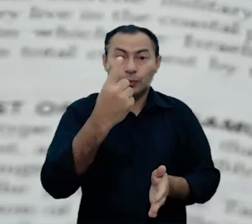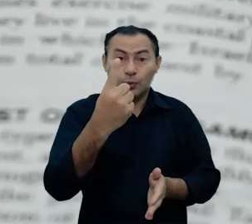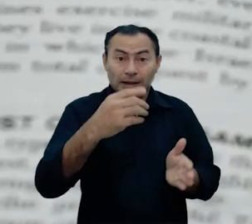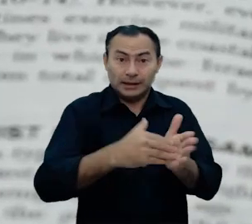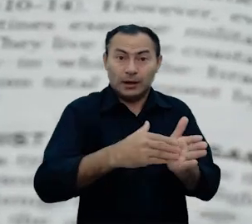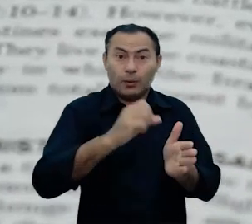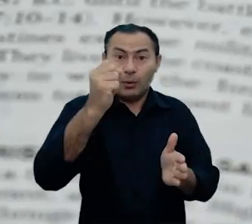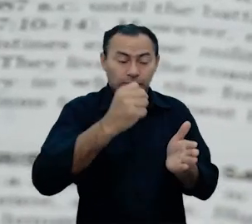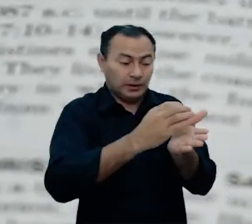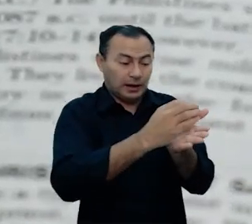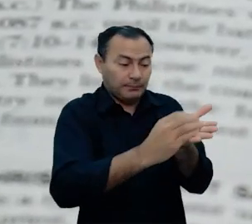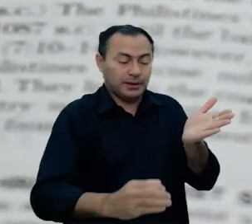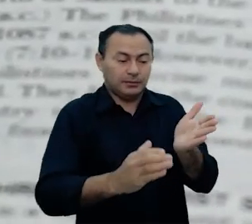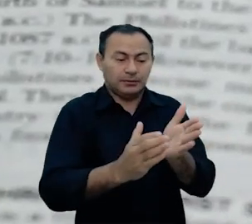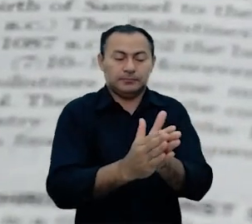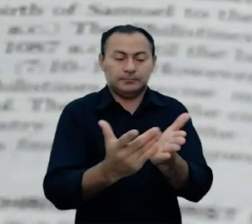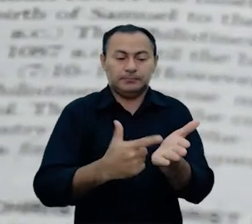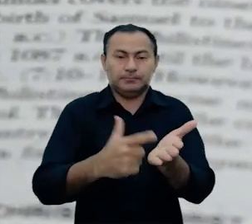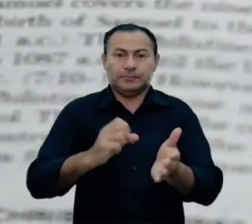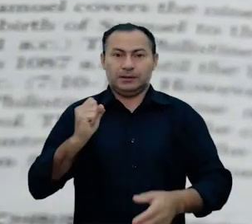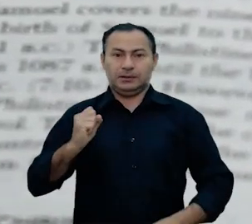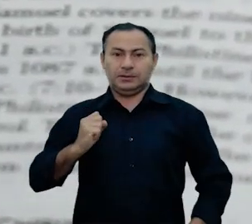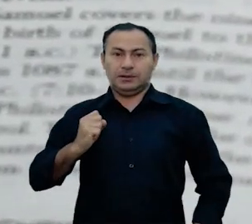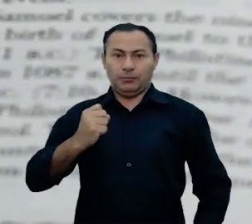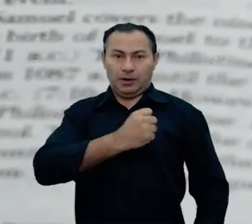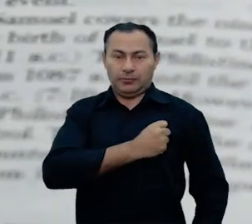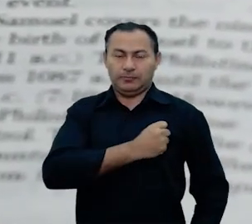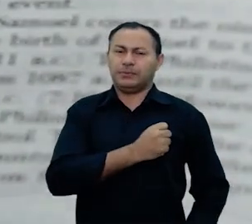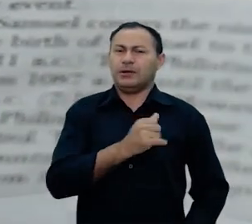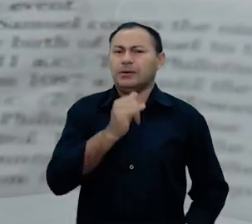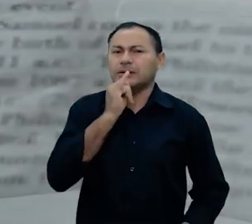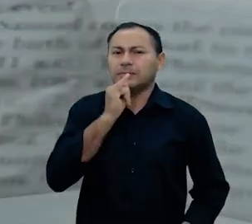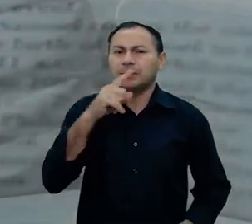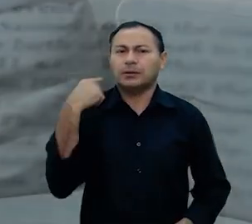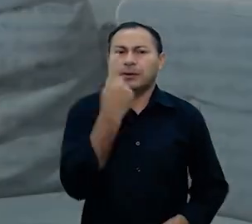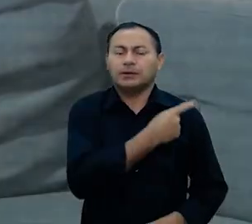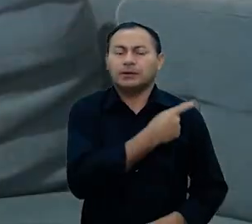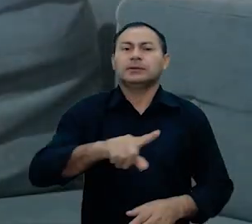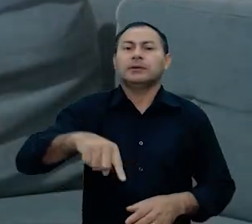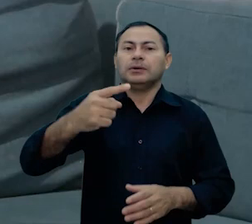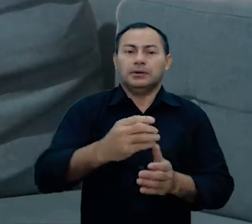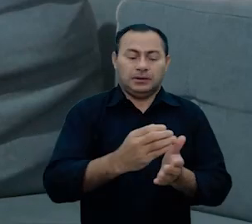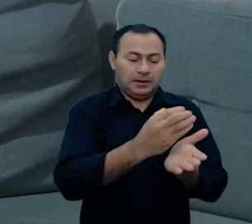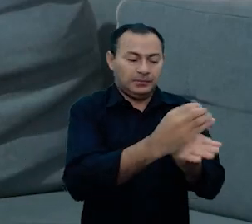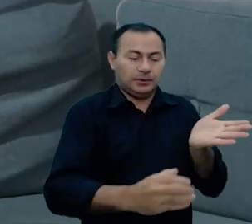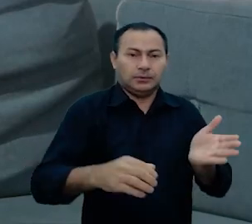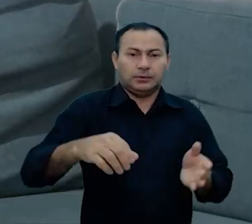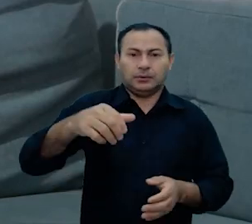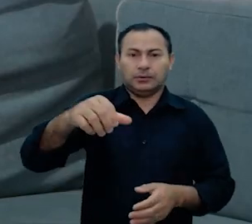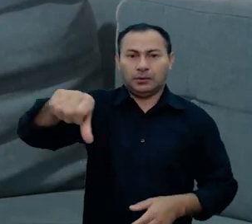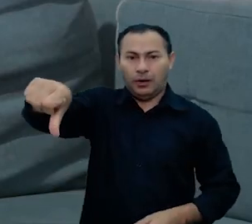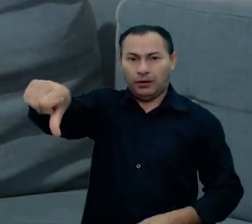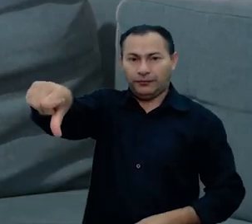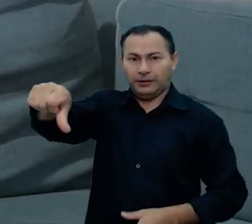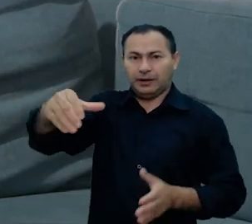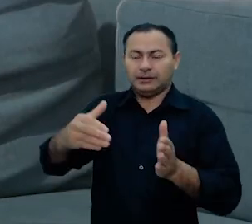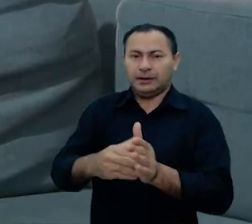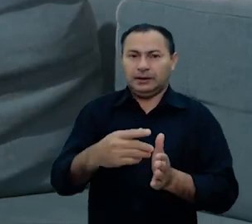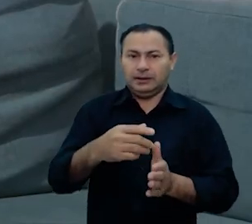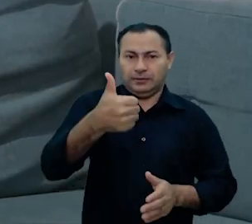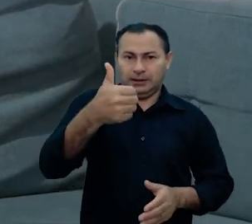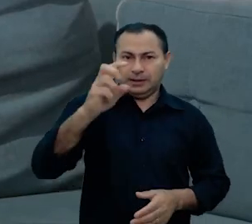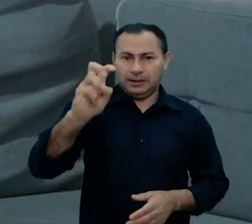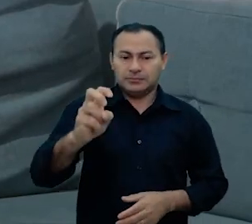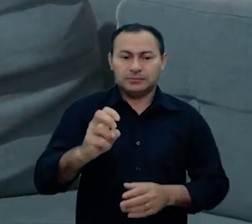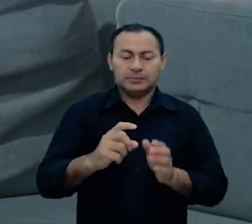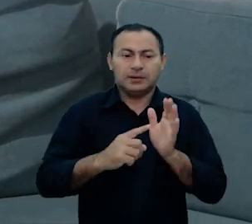Samuel, vimos que a vida de Samuel é um grande exemplo para nós. Depois dos capítulos 9 até o 15, encontramos um